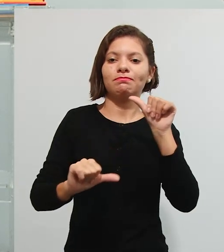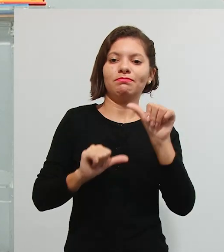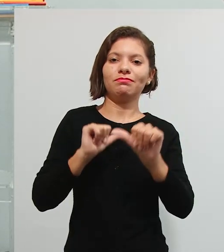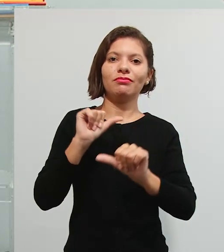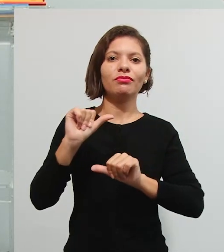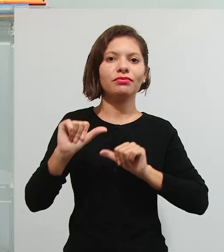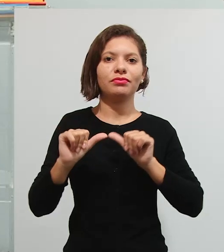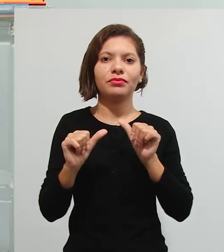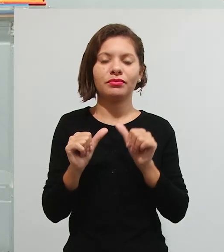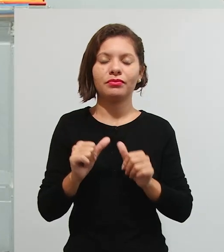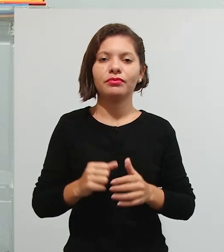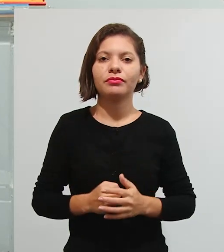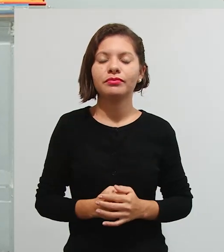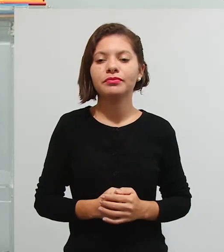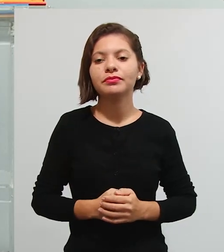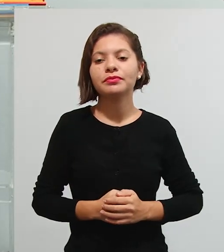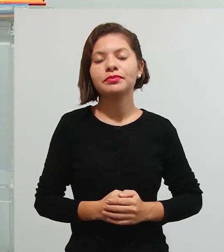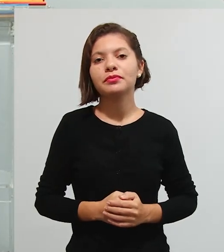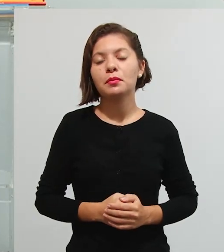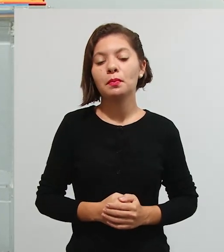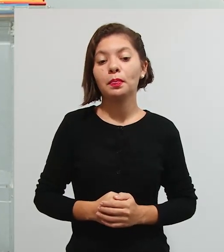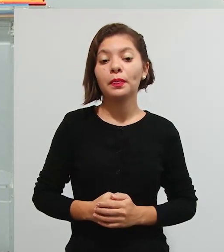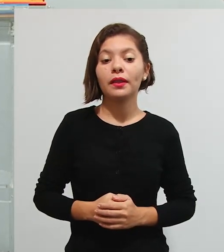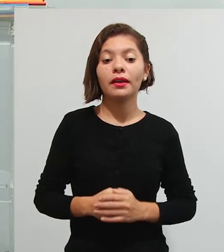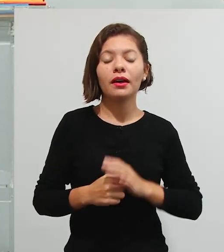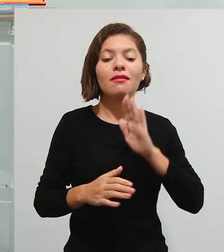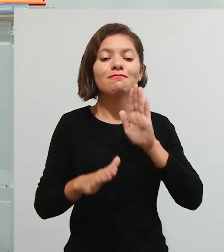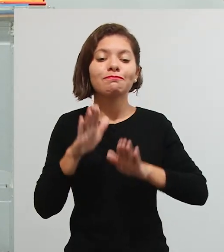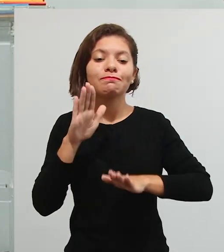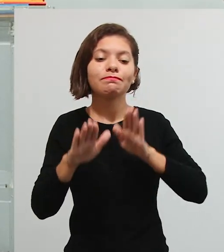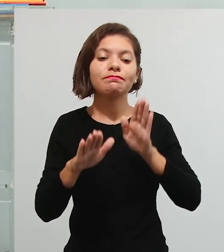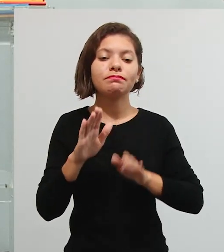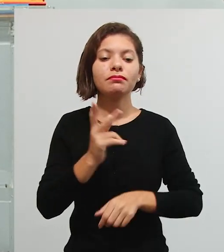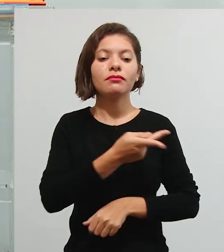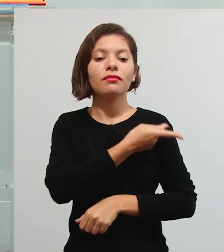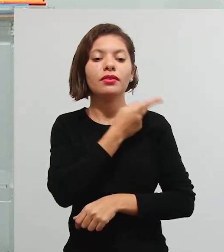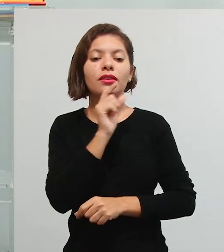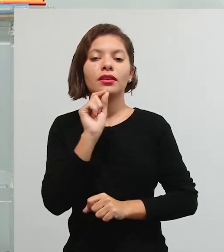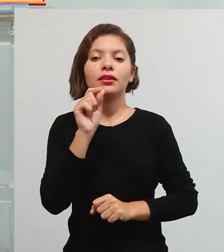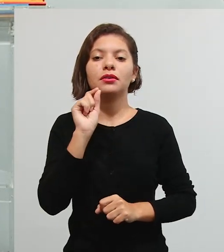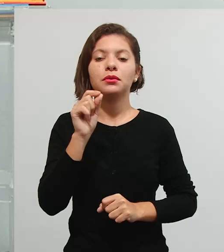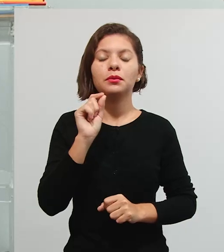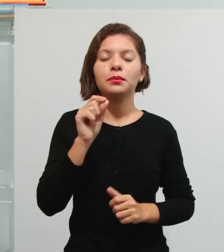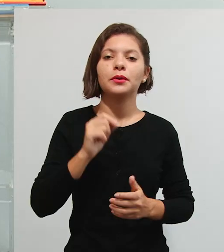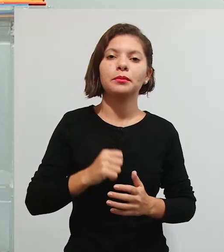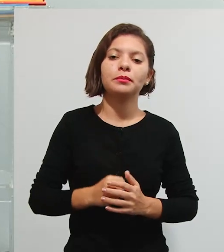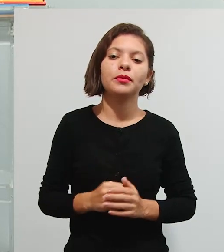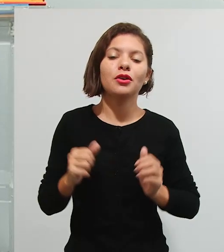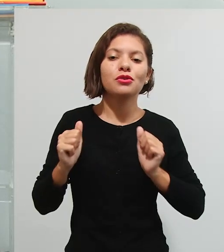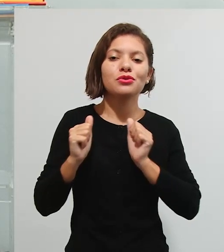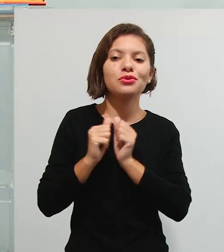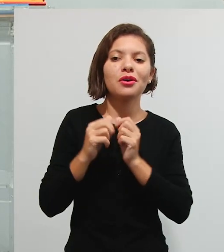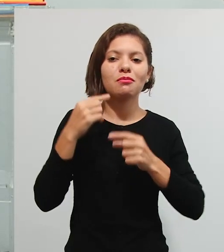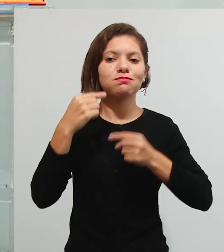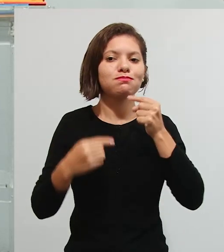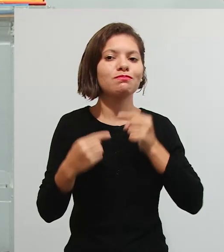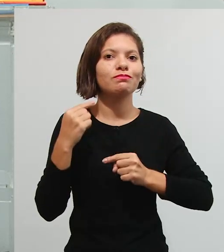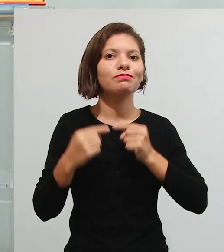não. O projeto de intervenção, ele é, como o nome diz, ele é interventivo,